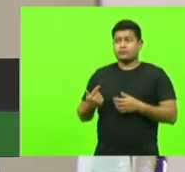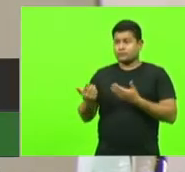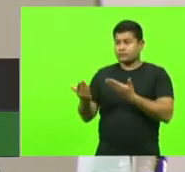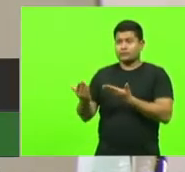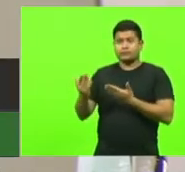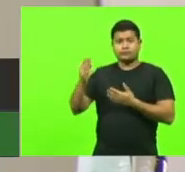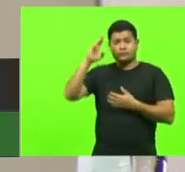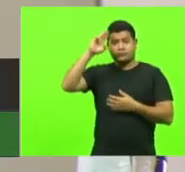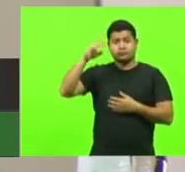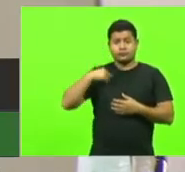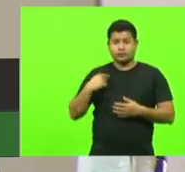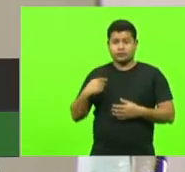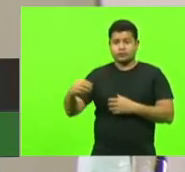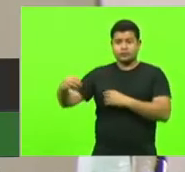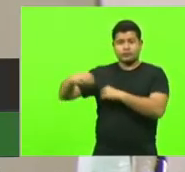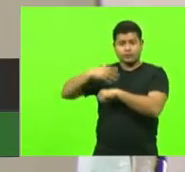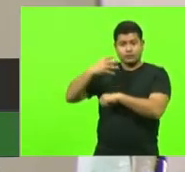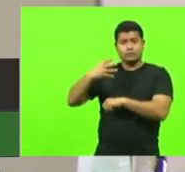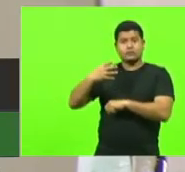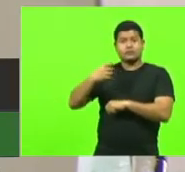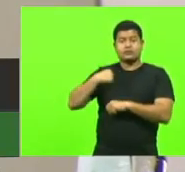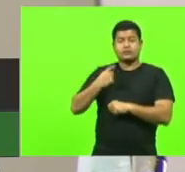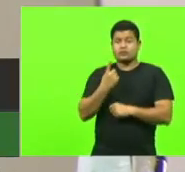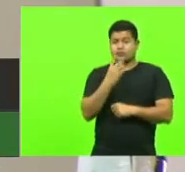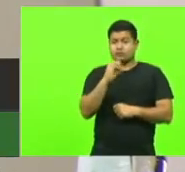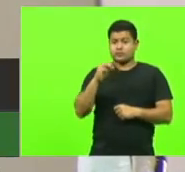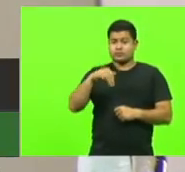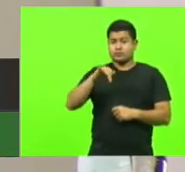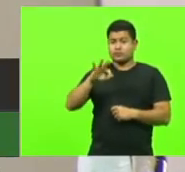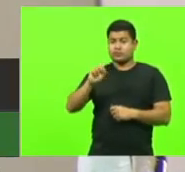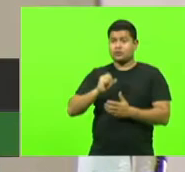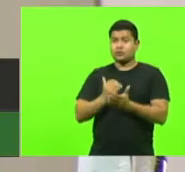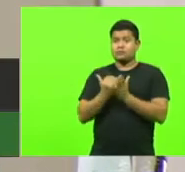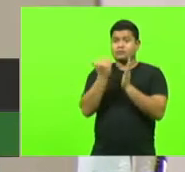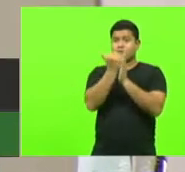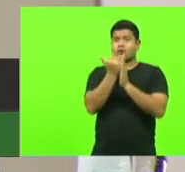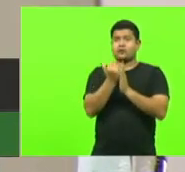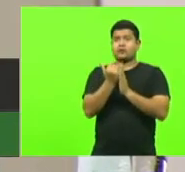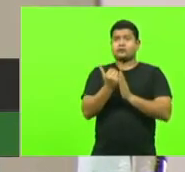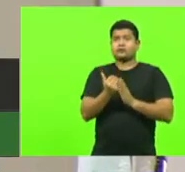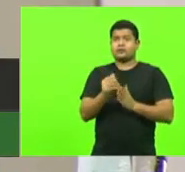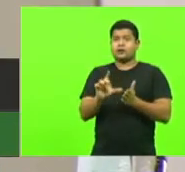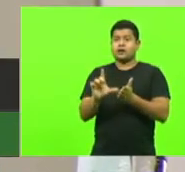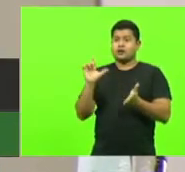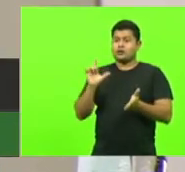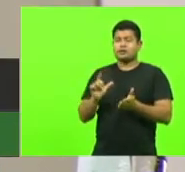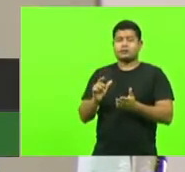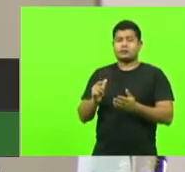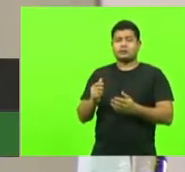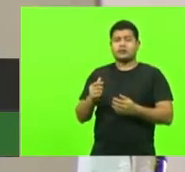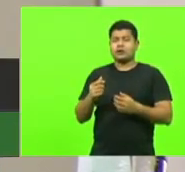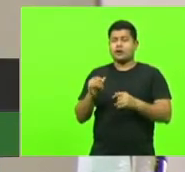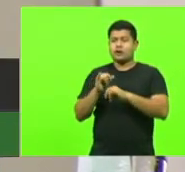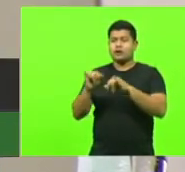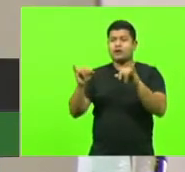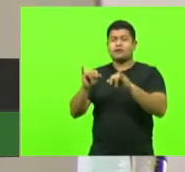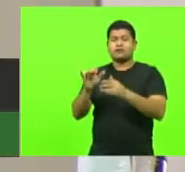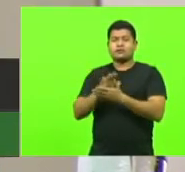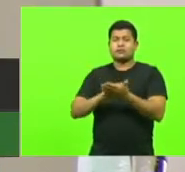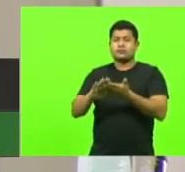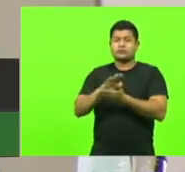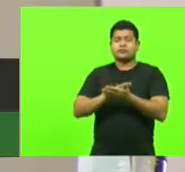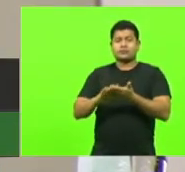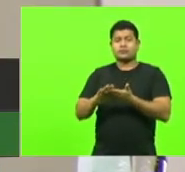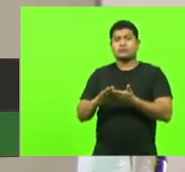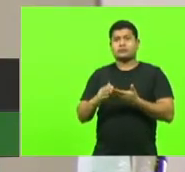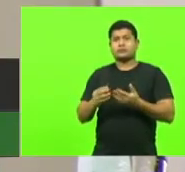governador deu a ideia de colocarmos mais 100 milhões, que até então não estava na mesa de negociações, e encontramos essa alternativa como uma